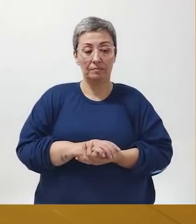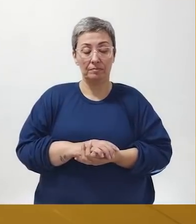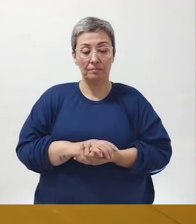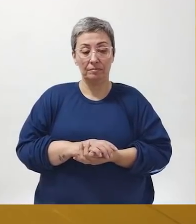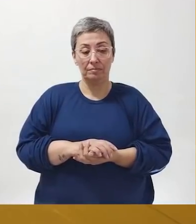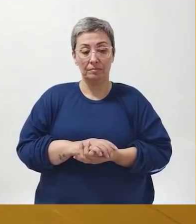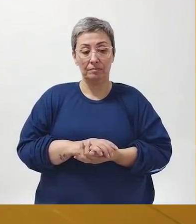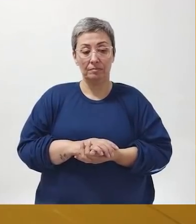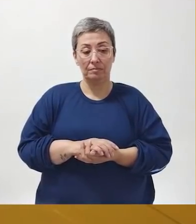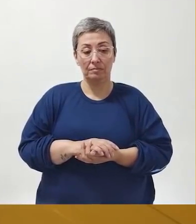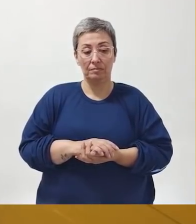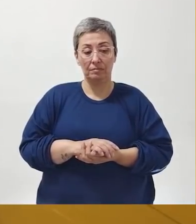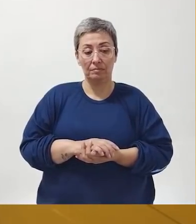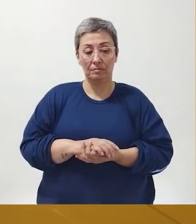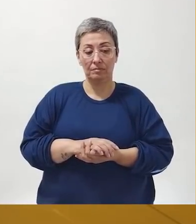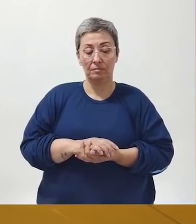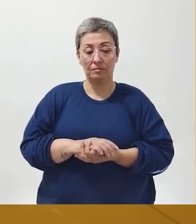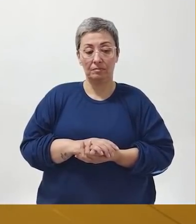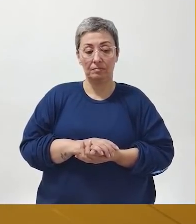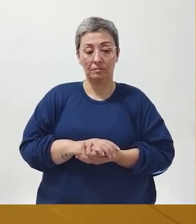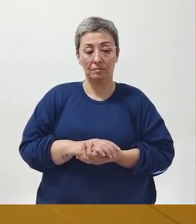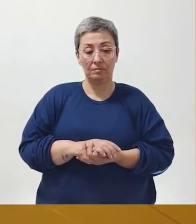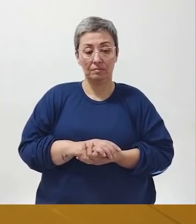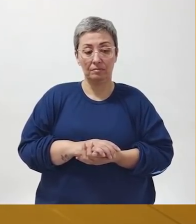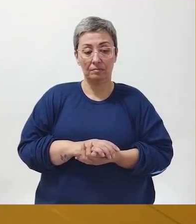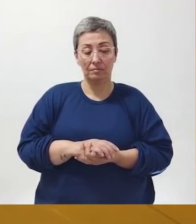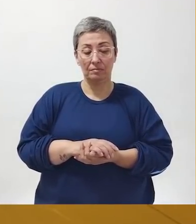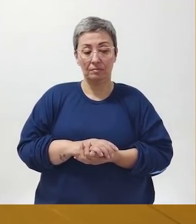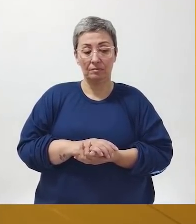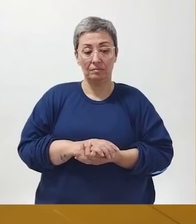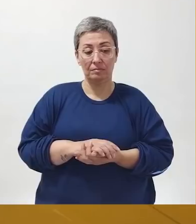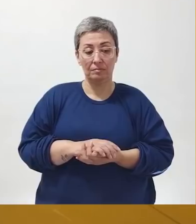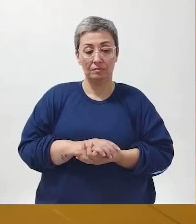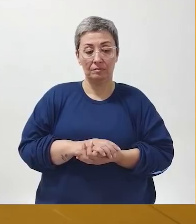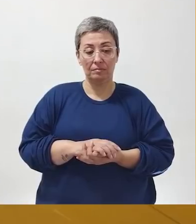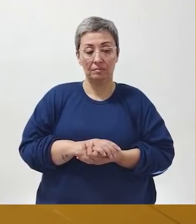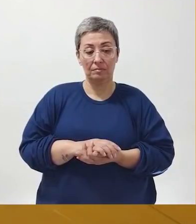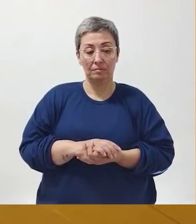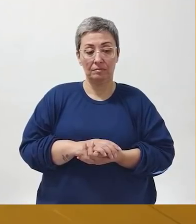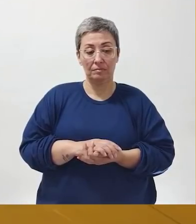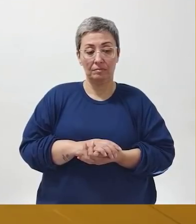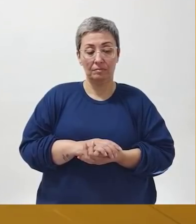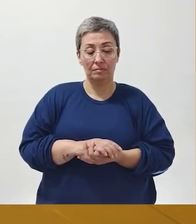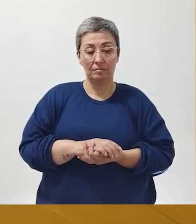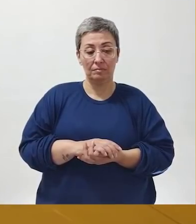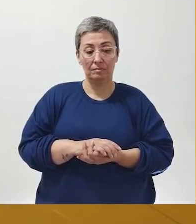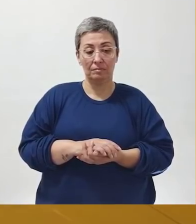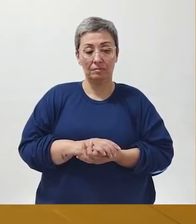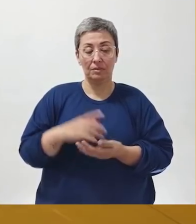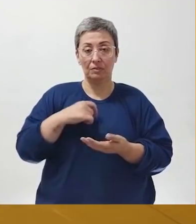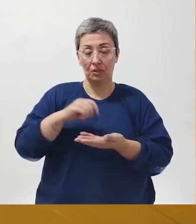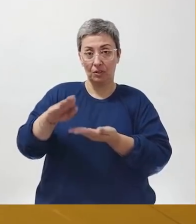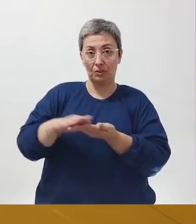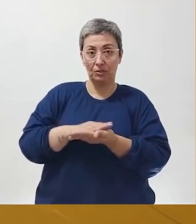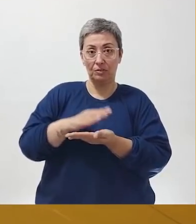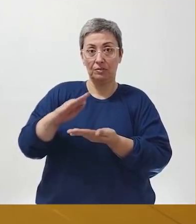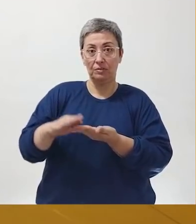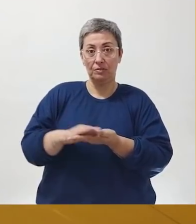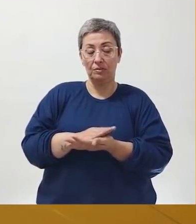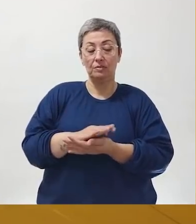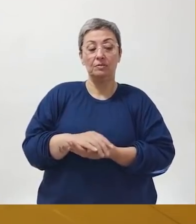a justaposição e a aglutinação, né? Existem diversas formas de a gente fazer essa composição, esses processos de formação